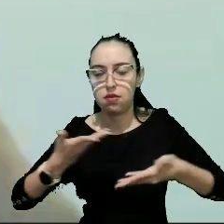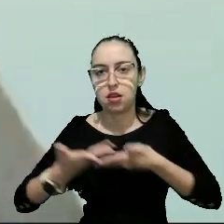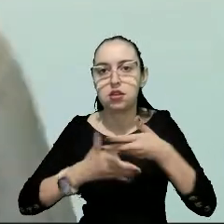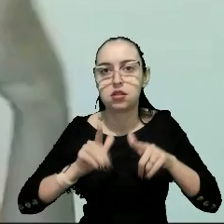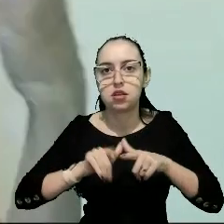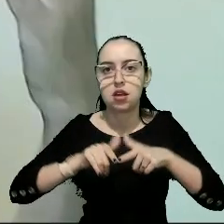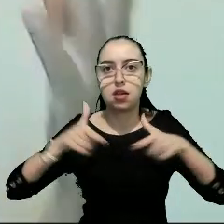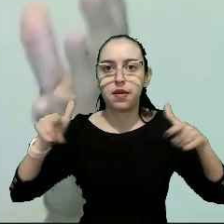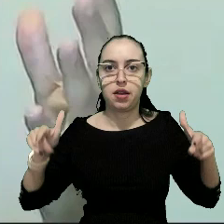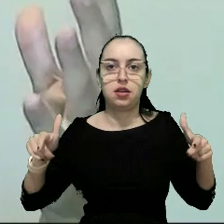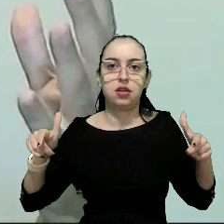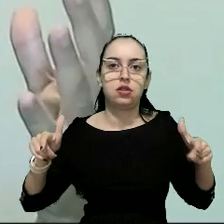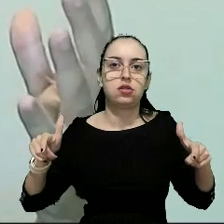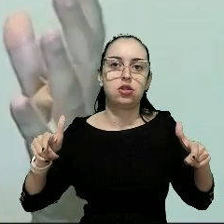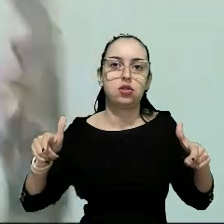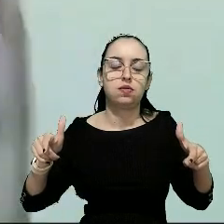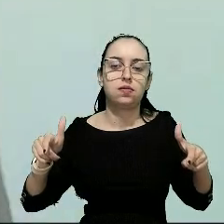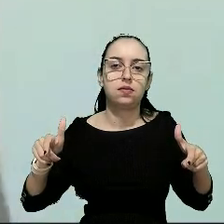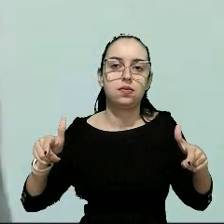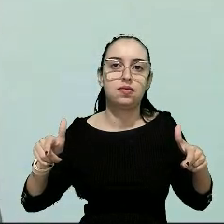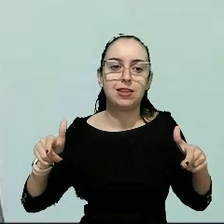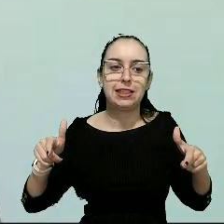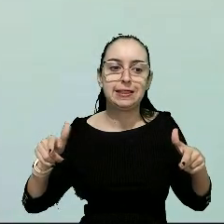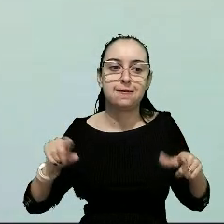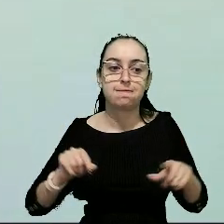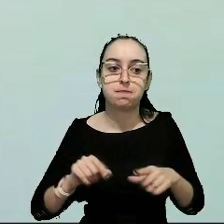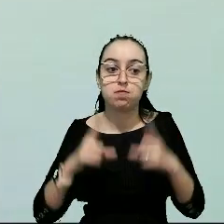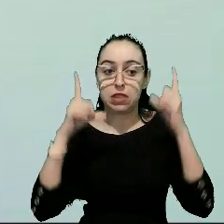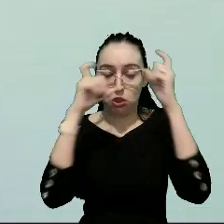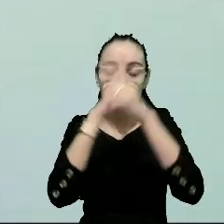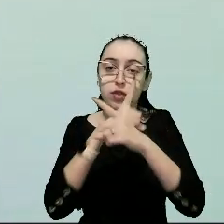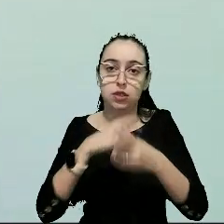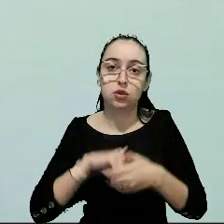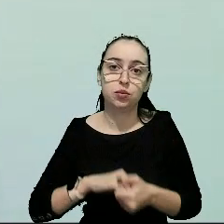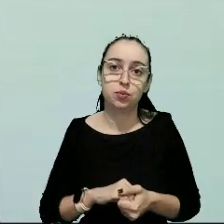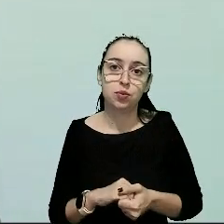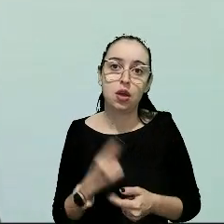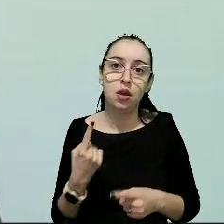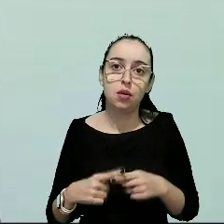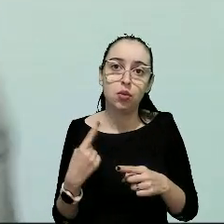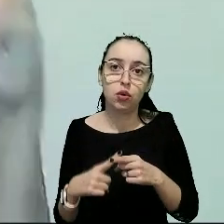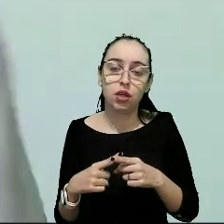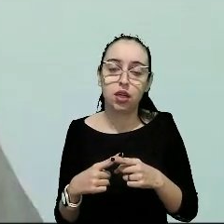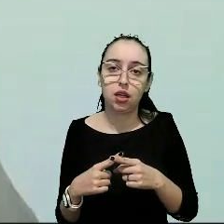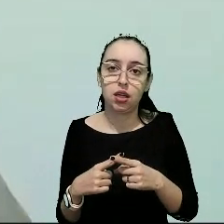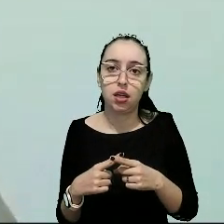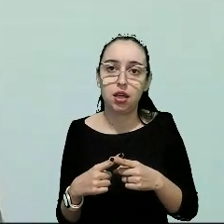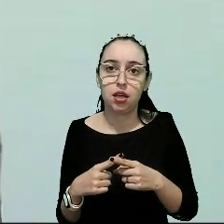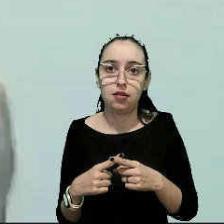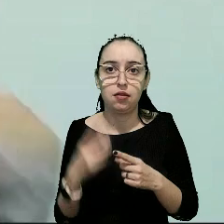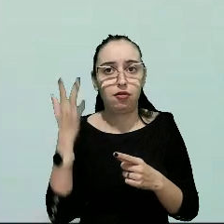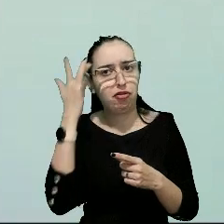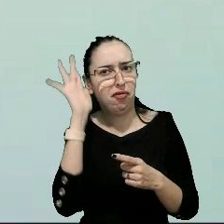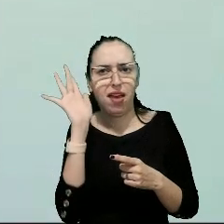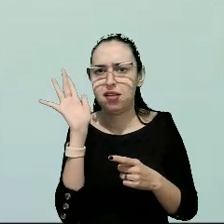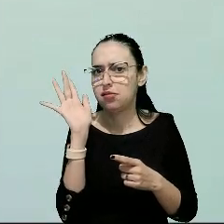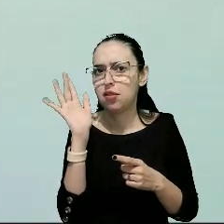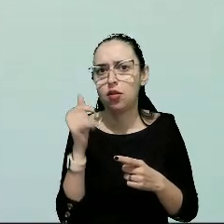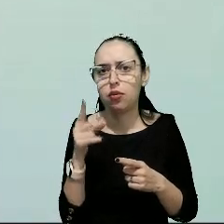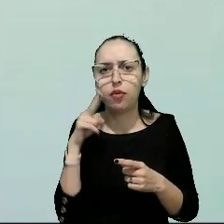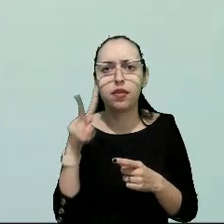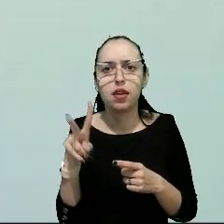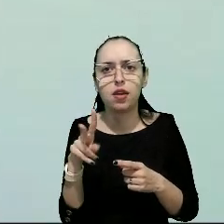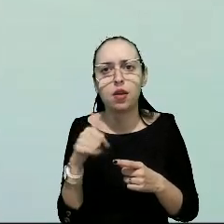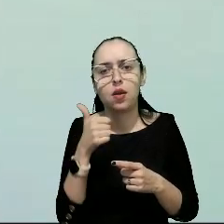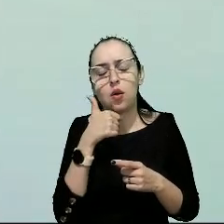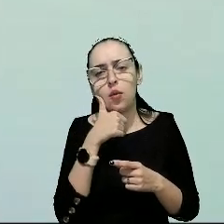convivência muito maior e muito mais conflituosa. Porque não é fácil você ver